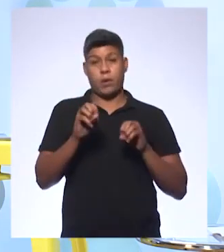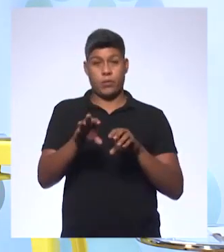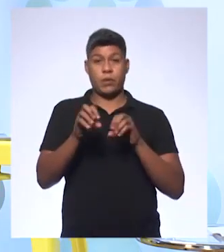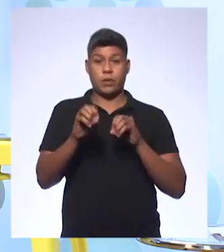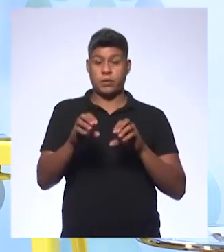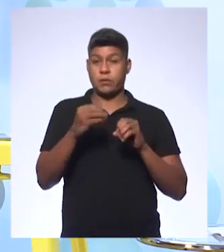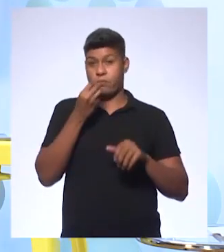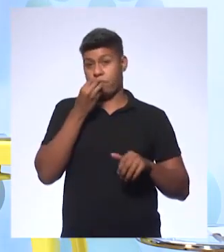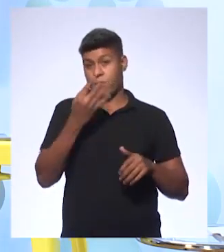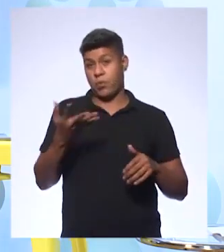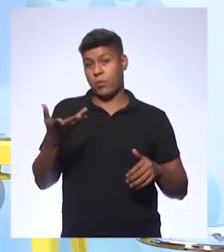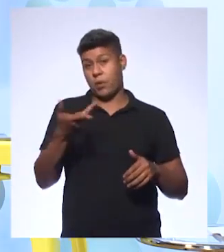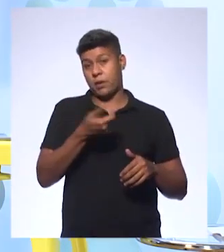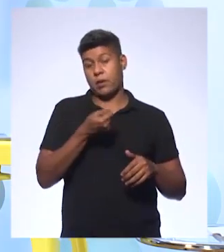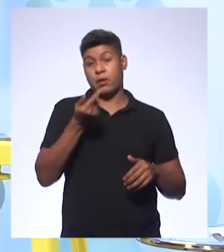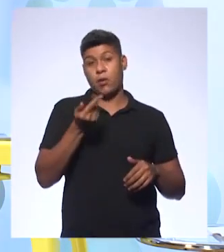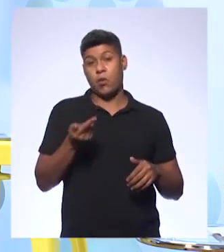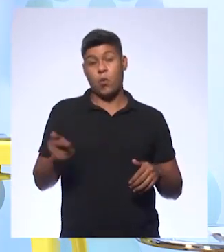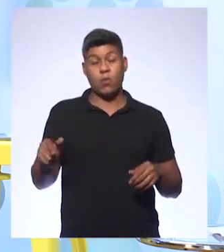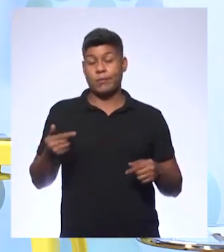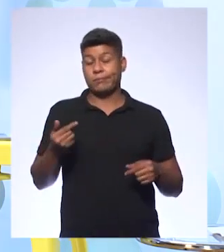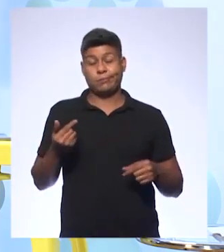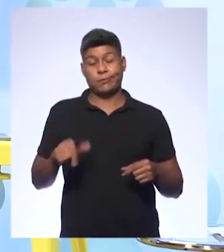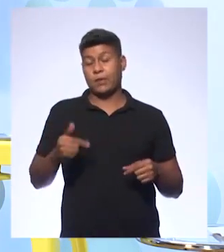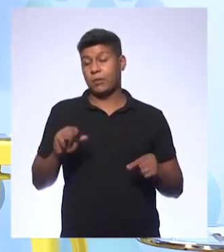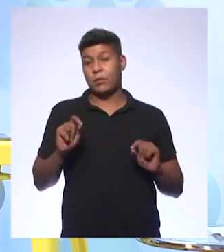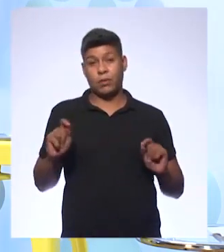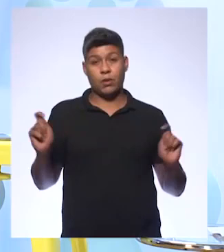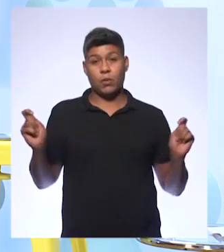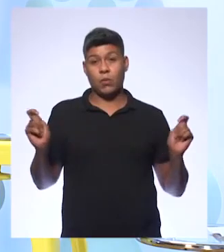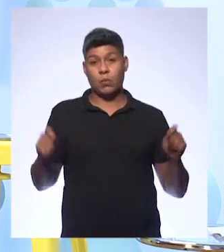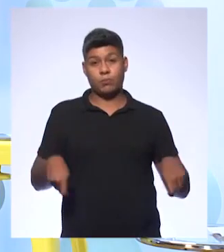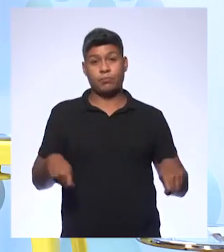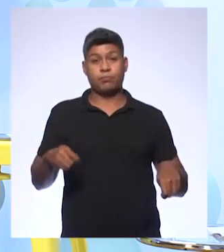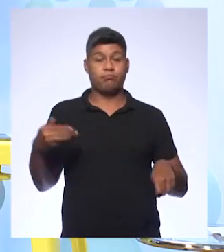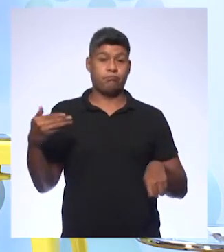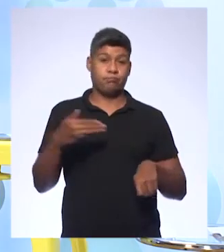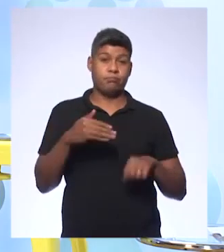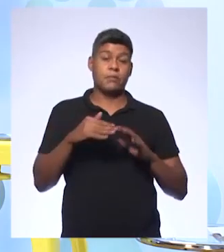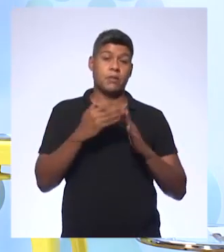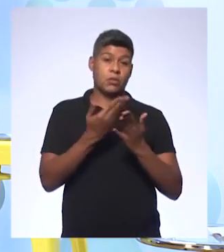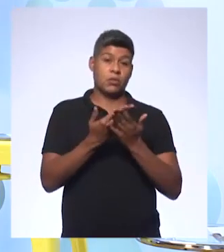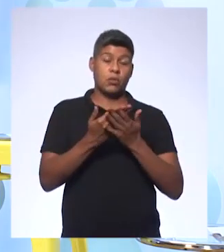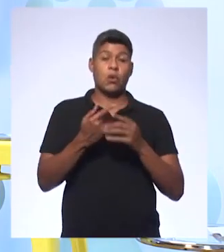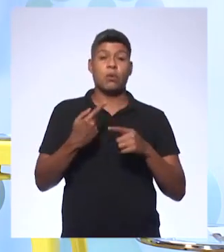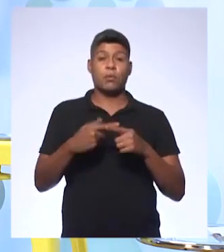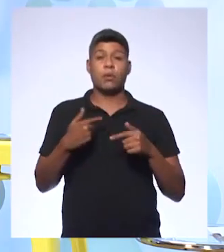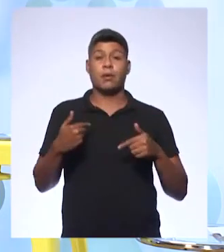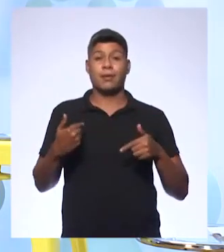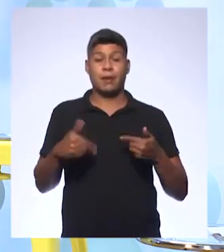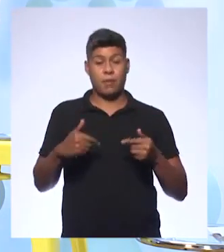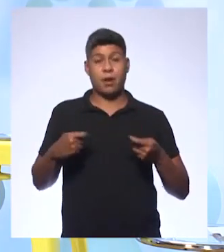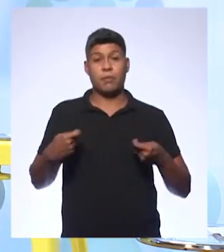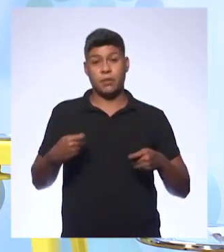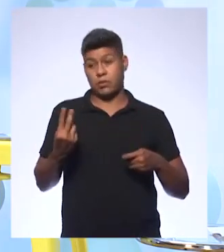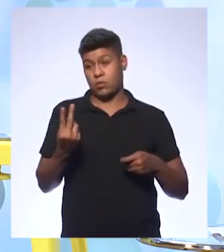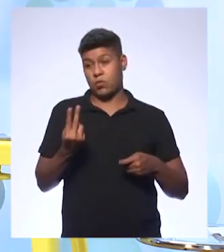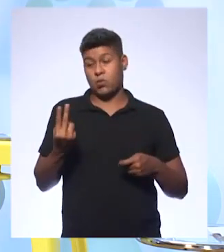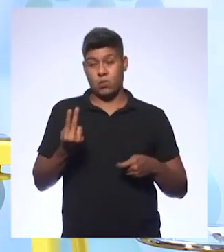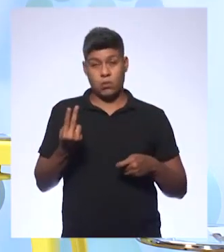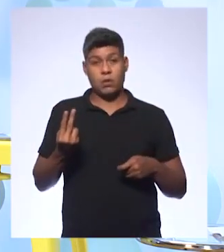de qualidade, e outras que não têm nem condições de ir para a escola, porque precisa trabalhar, essas duas pessoas